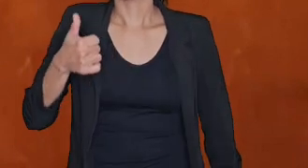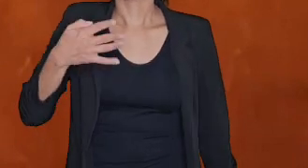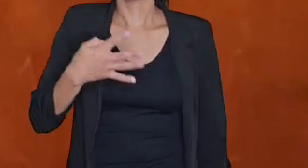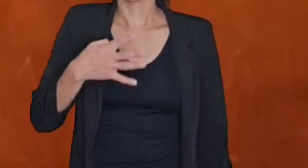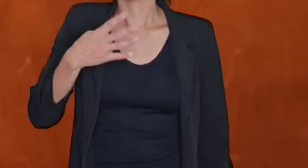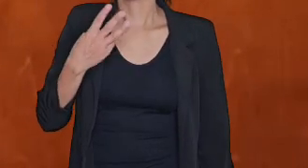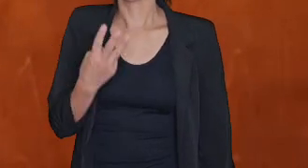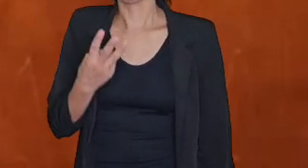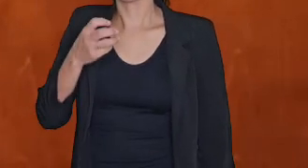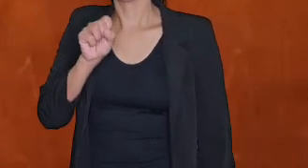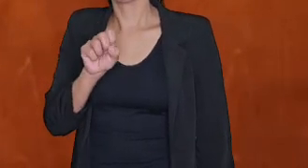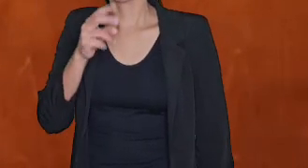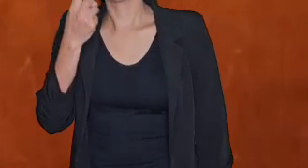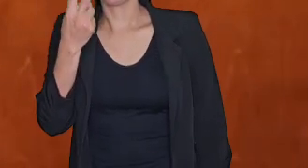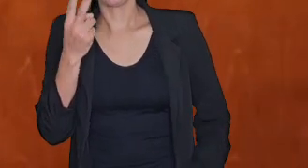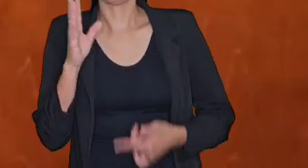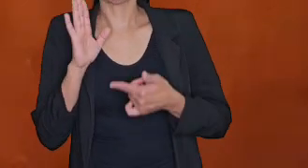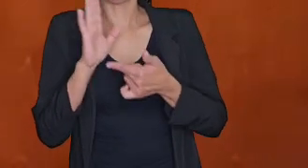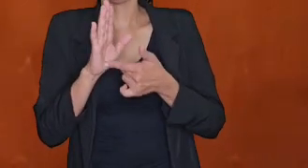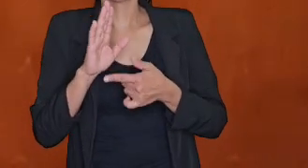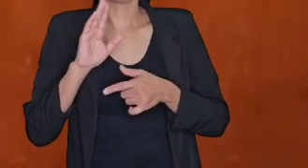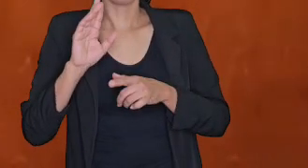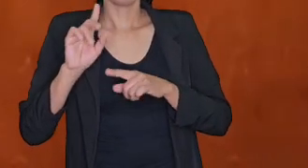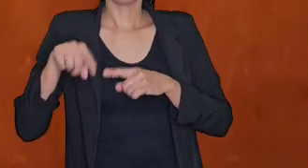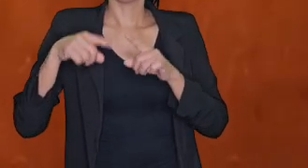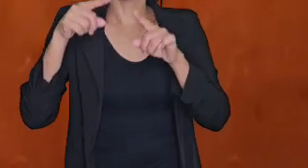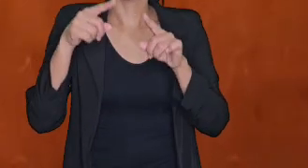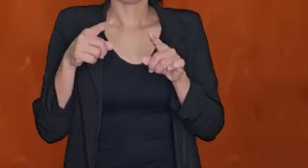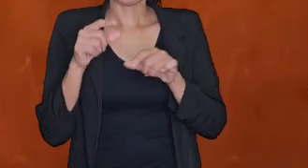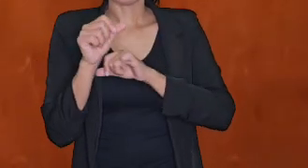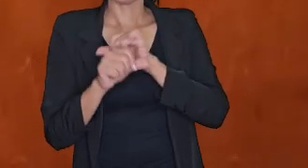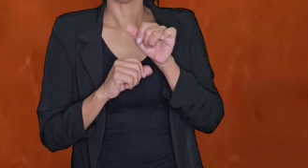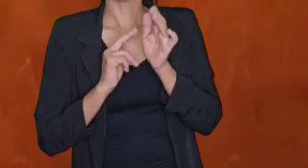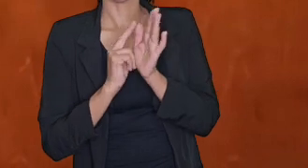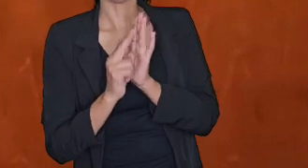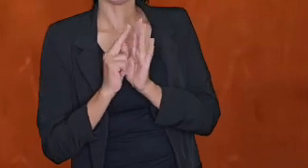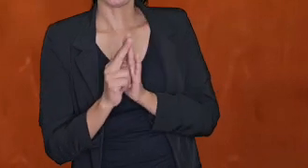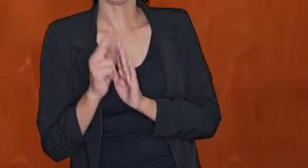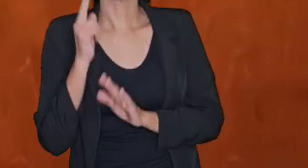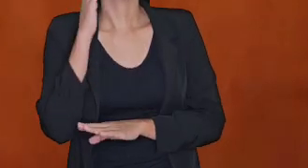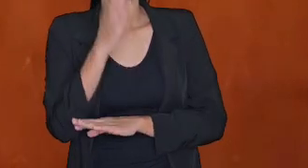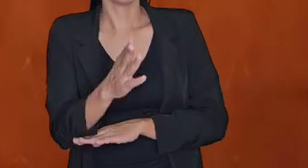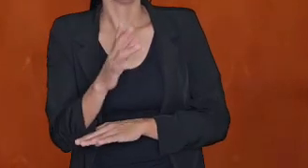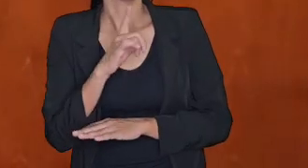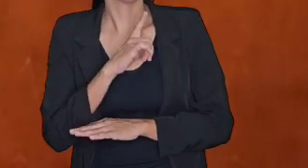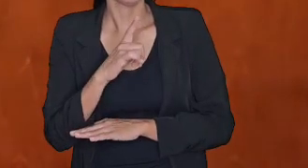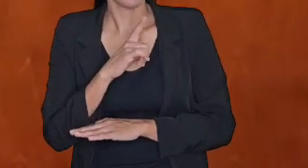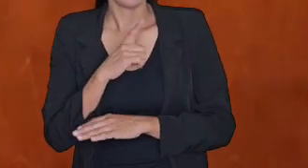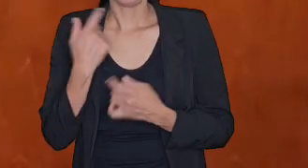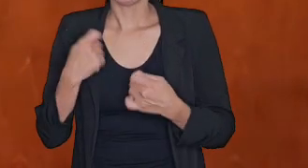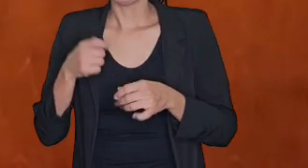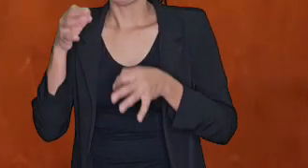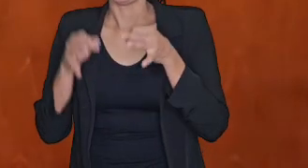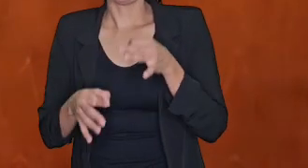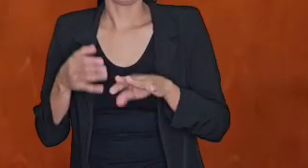própria lei agora que saiu, a 14.382, ela trouxe vários avanços, alteração de nomes,